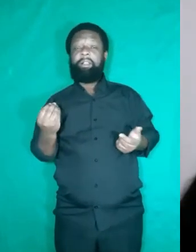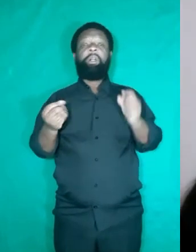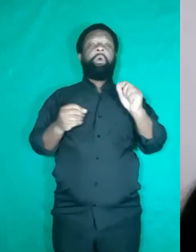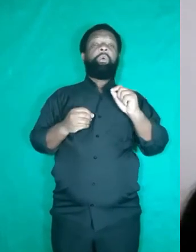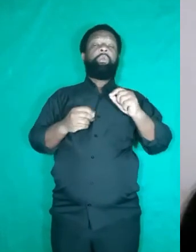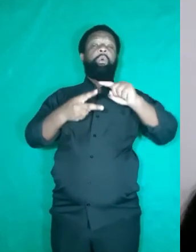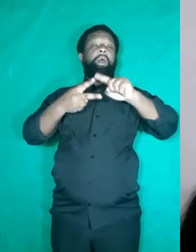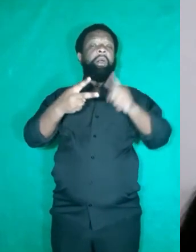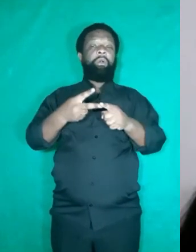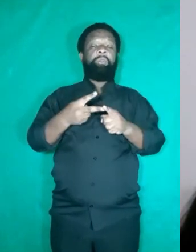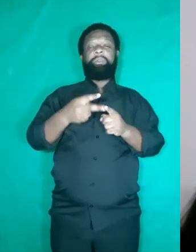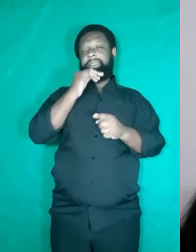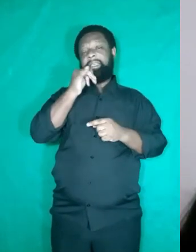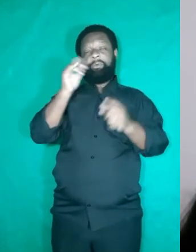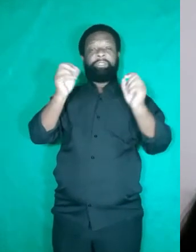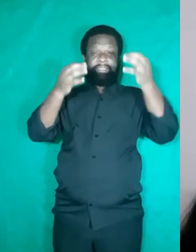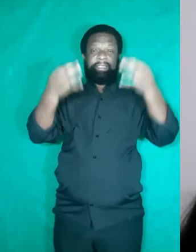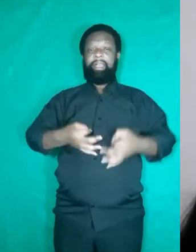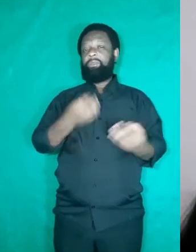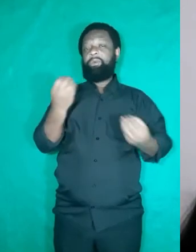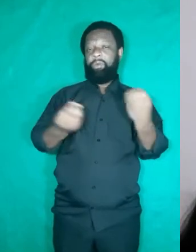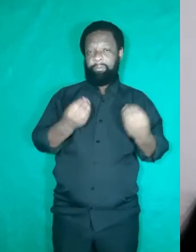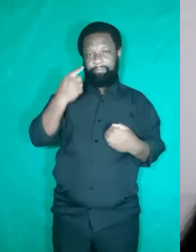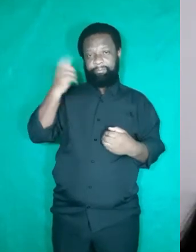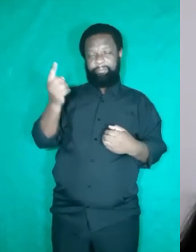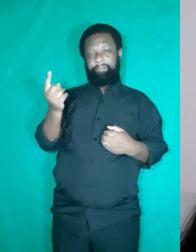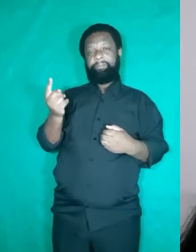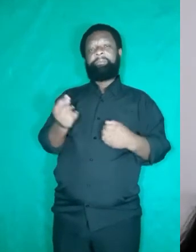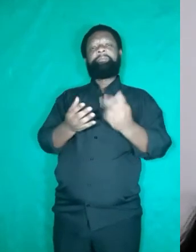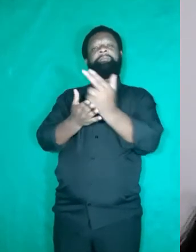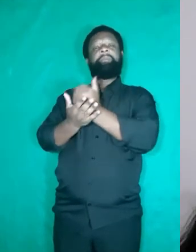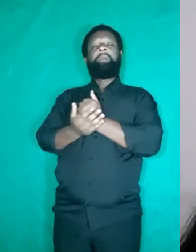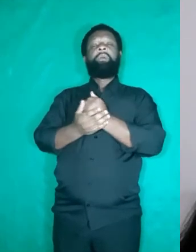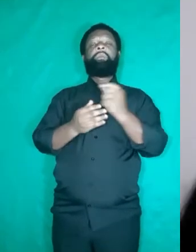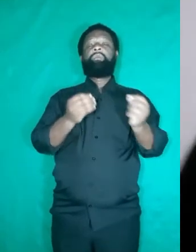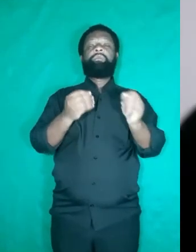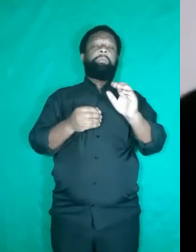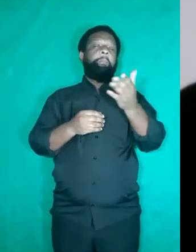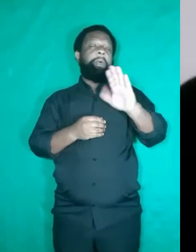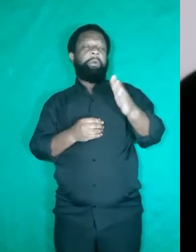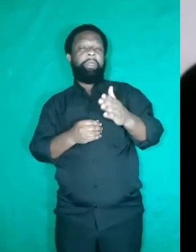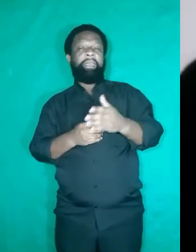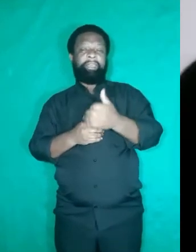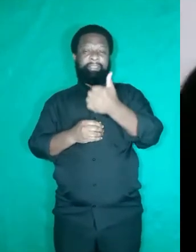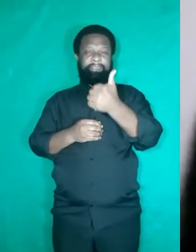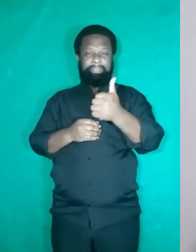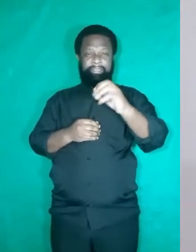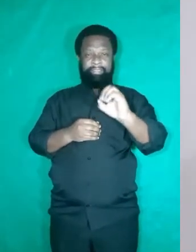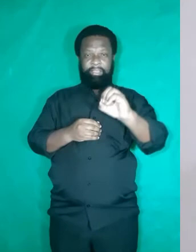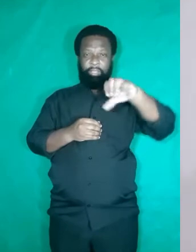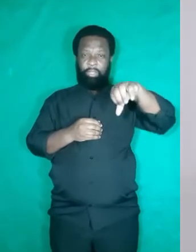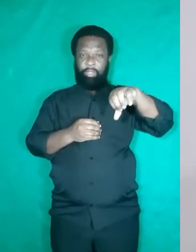correto, os ângulos são de aproximadamente 109 graus e 28 minutos.